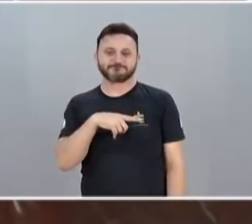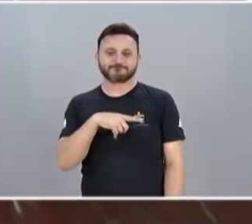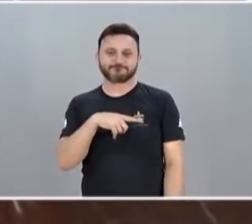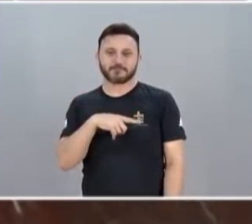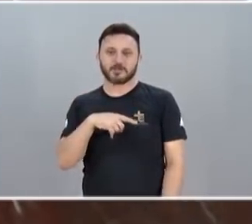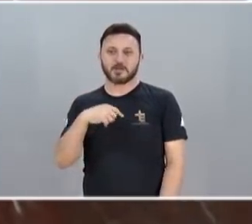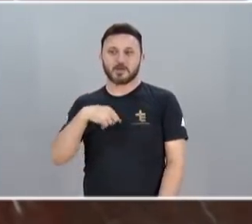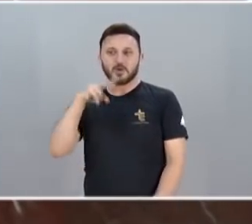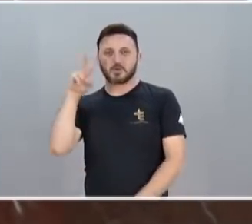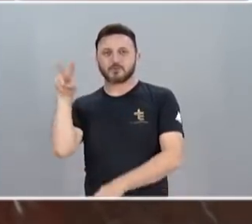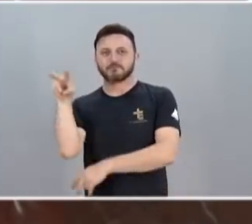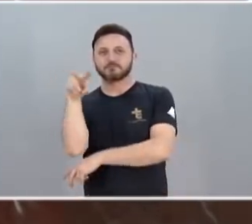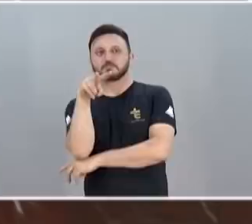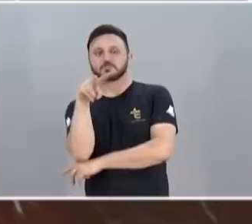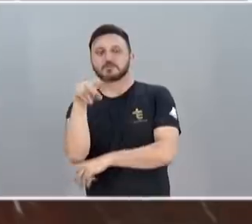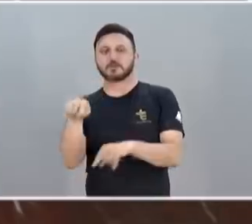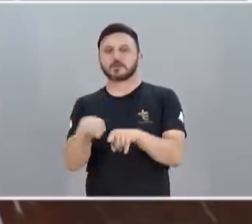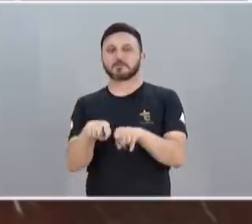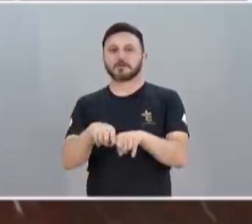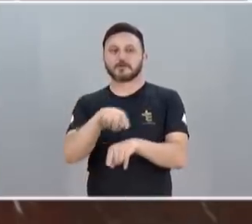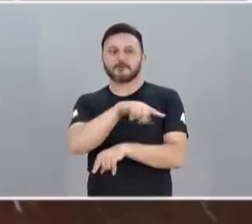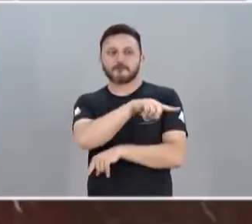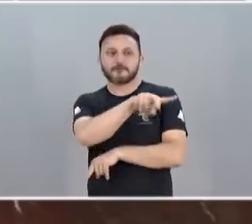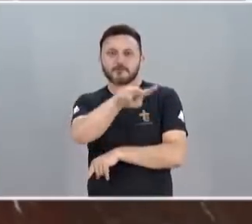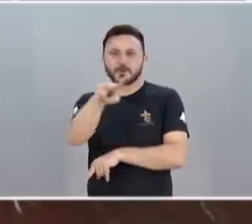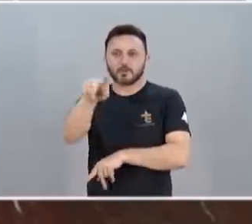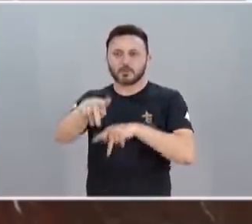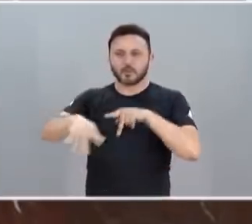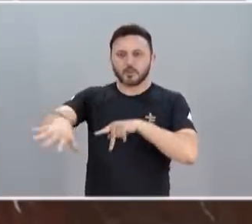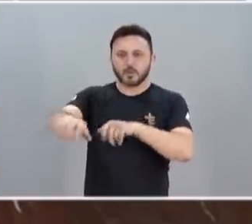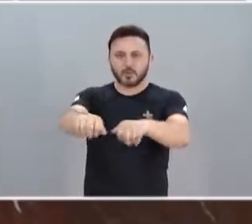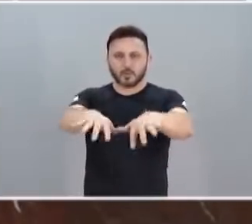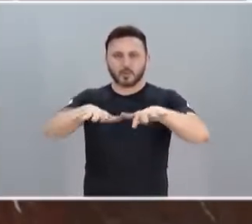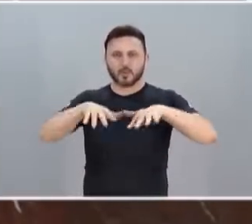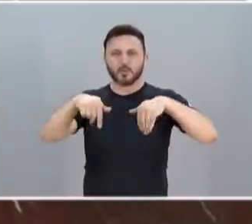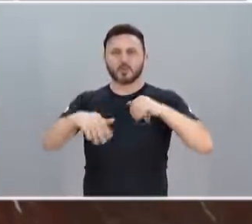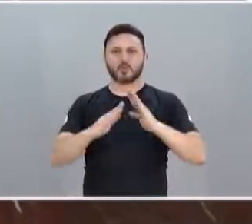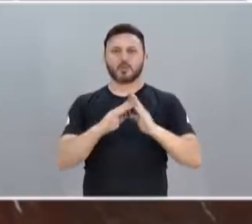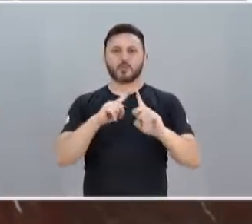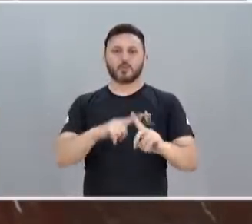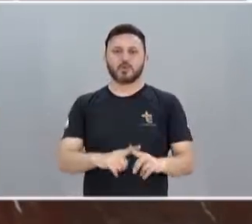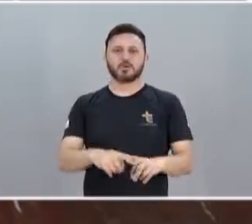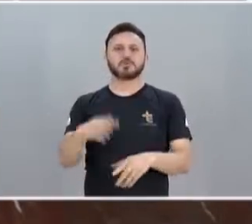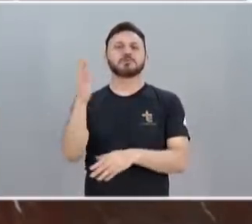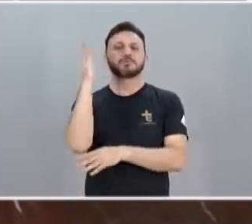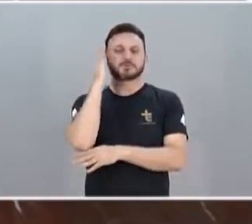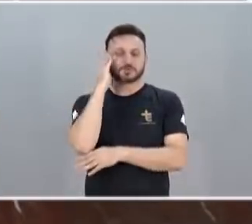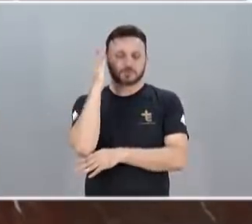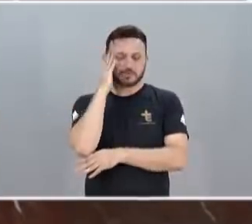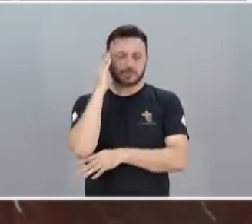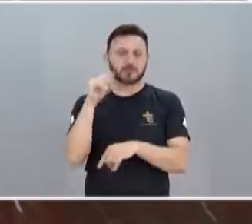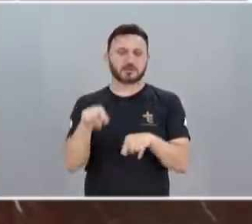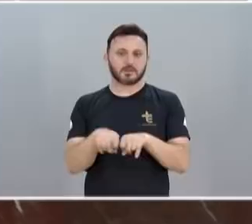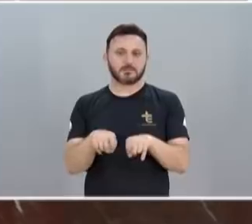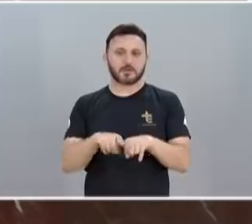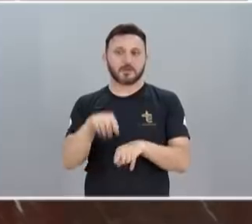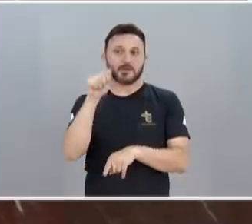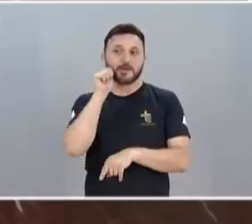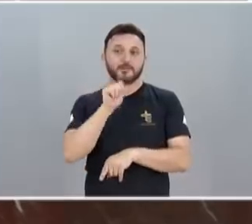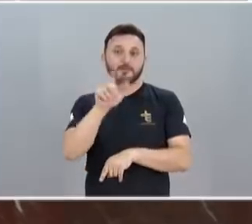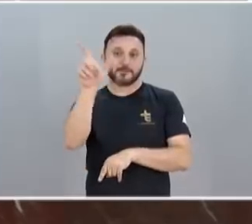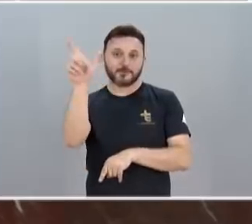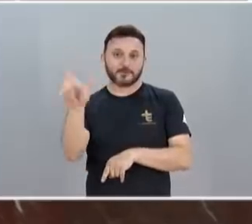Eu olho daqui e vendo as pessoas que estão na igreja, sei de uma